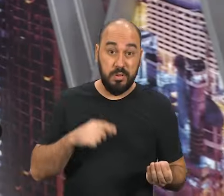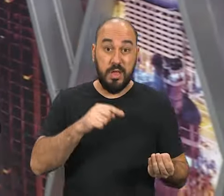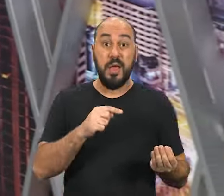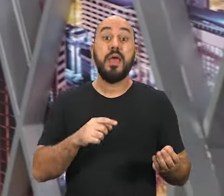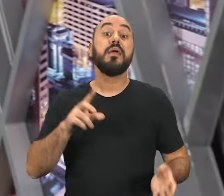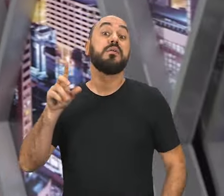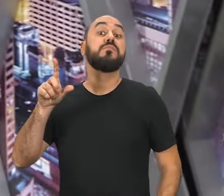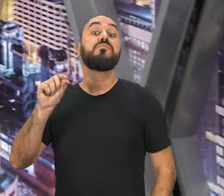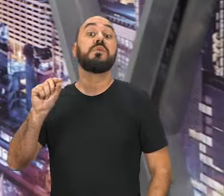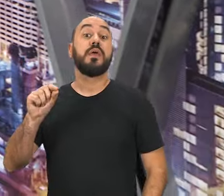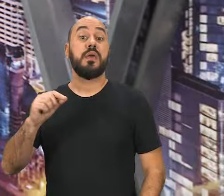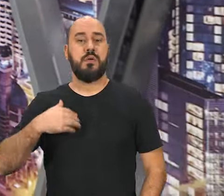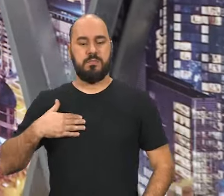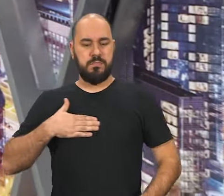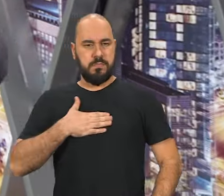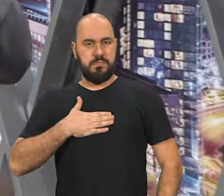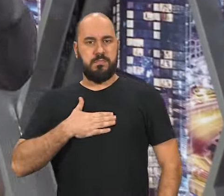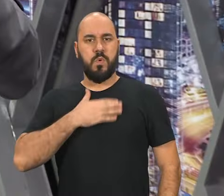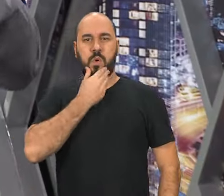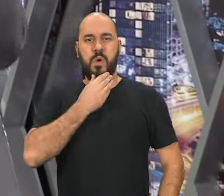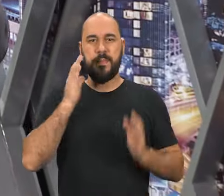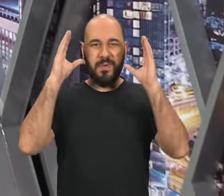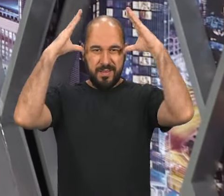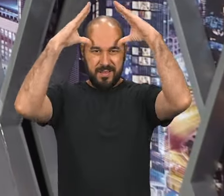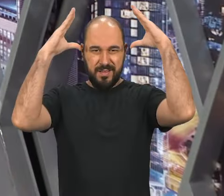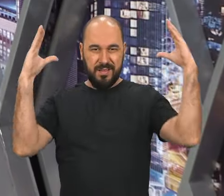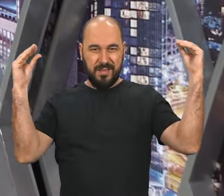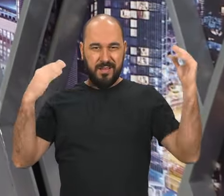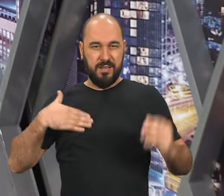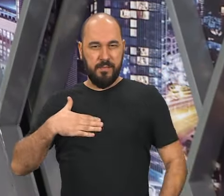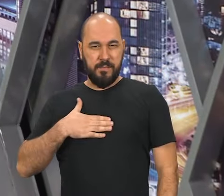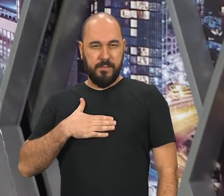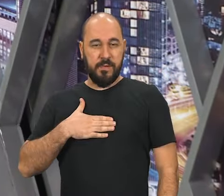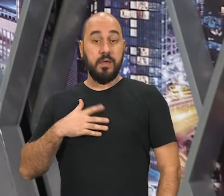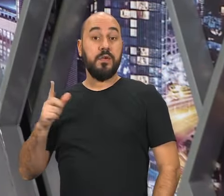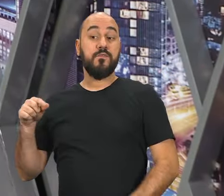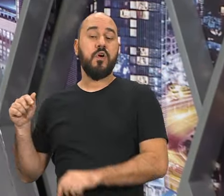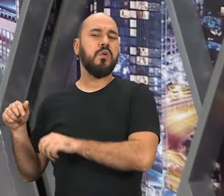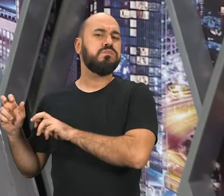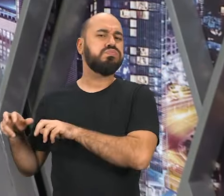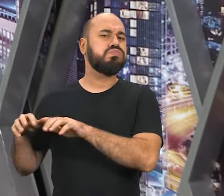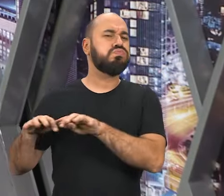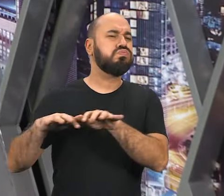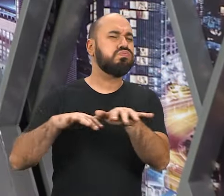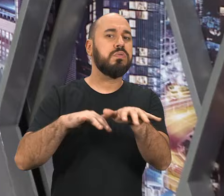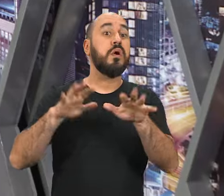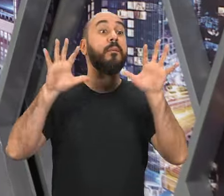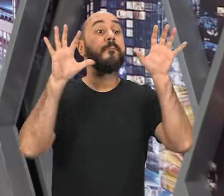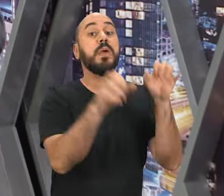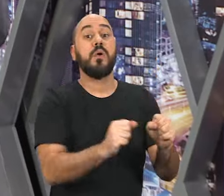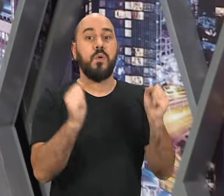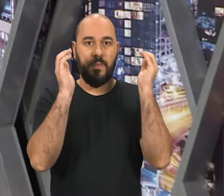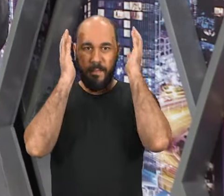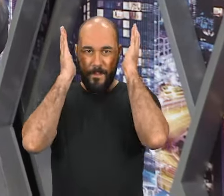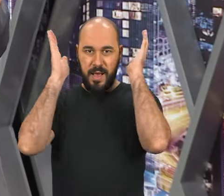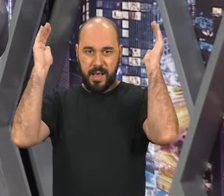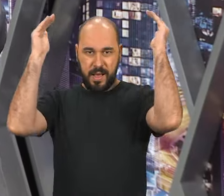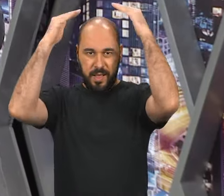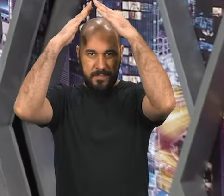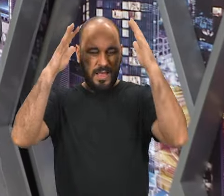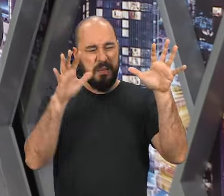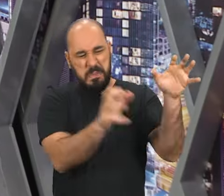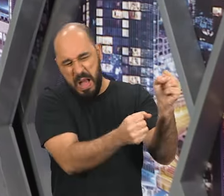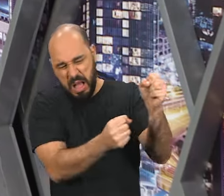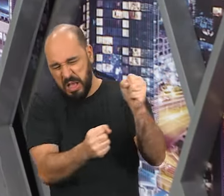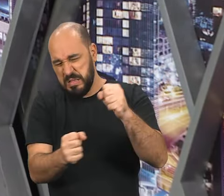Napoleão Bonaparte, através do seu general Berthier, mandou prender o Papa, e o Papa foi preso e depois acabou